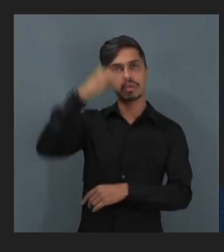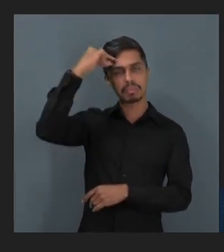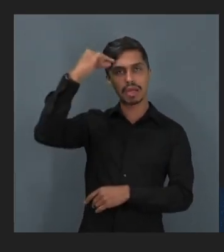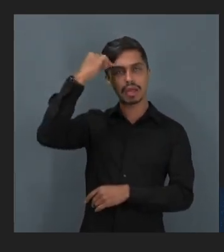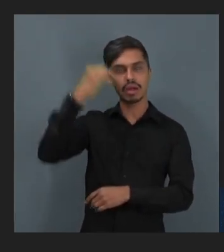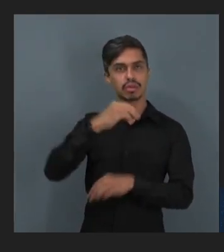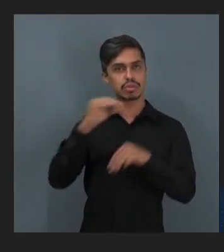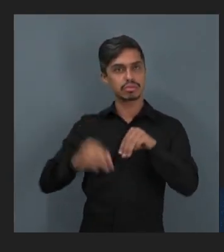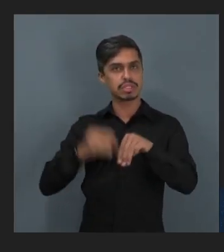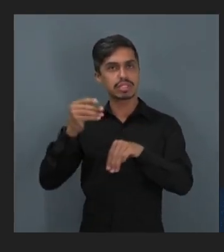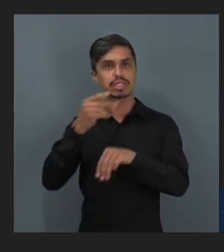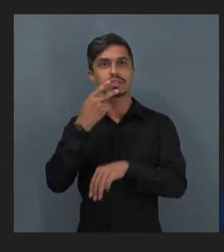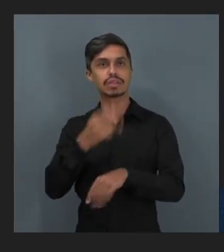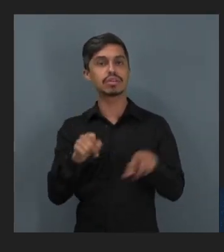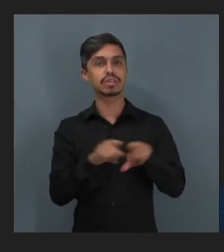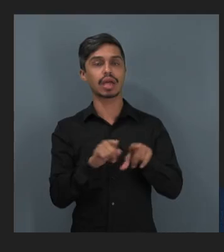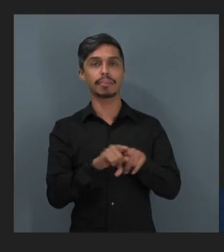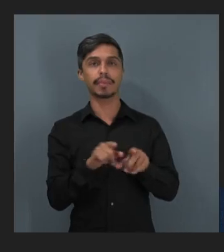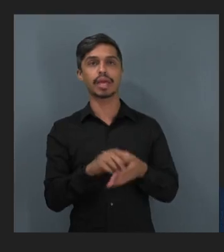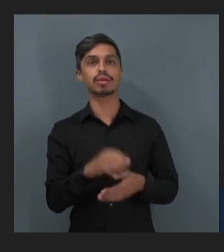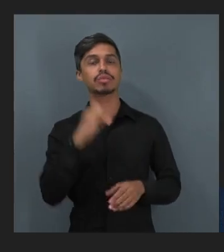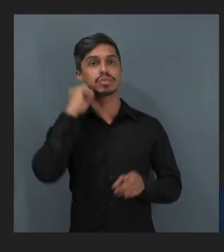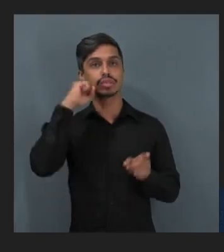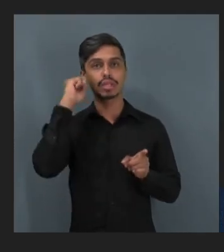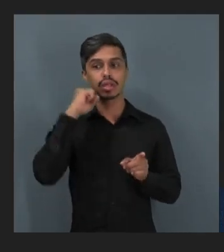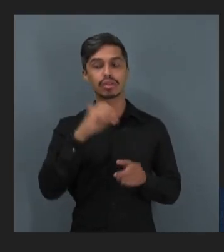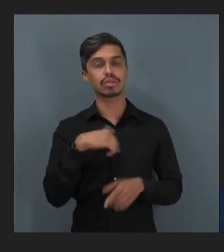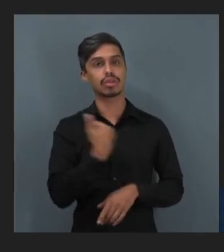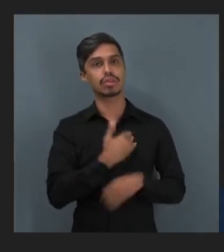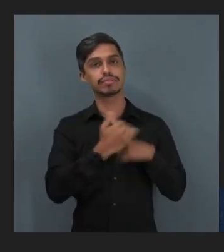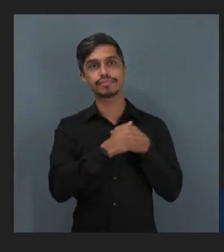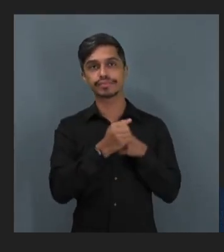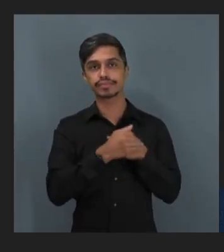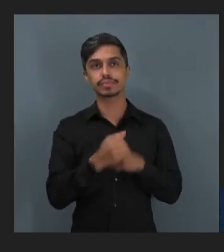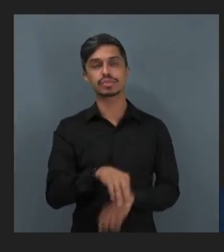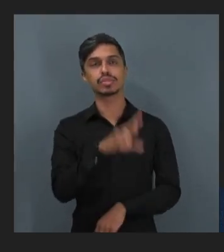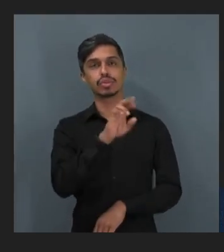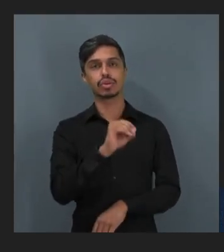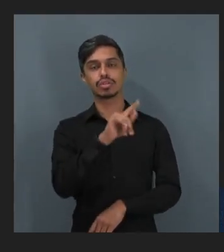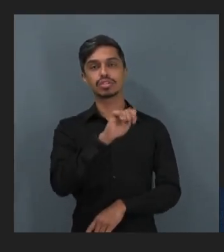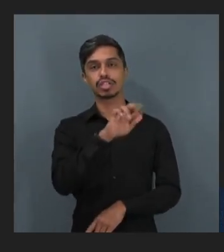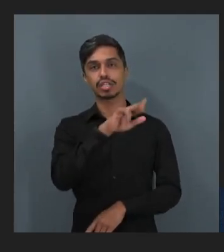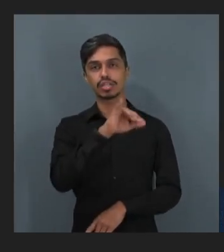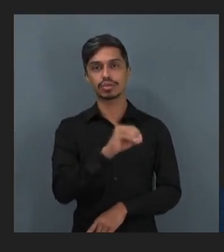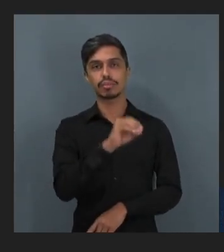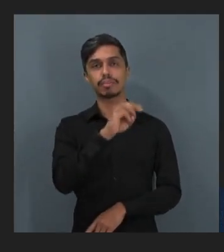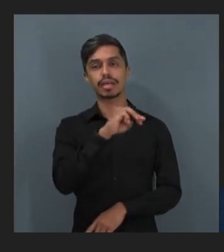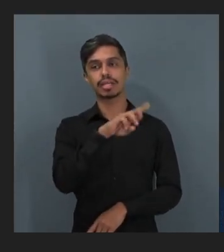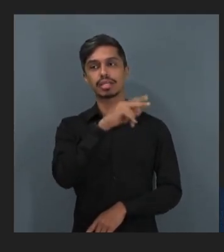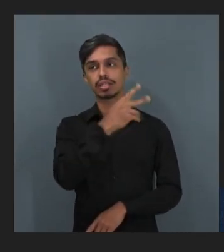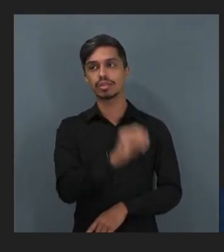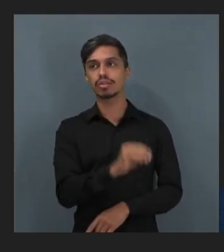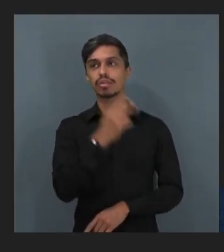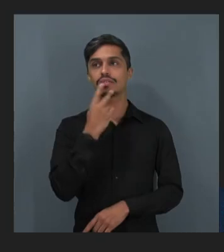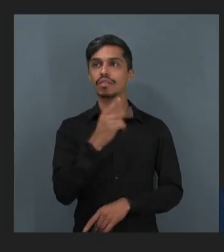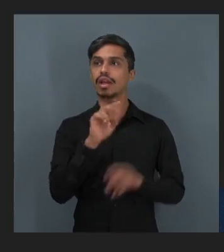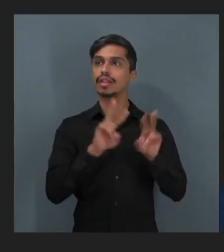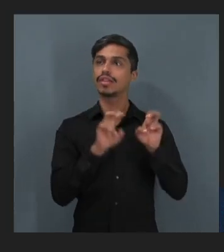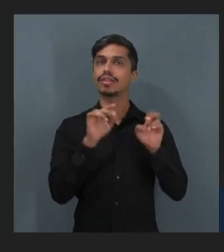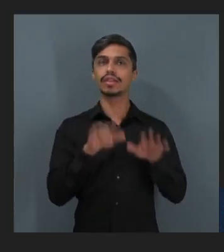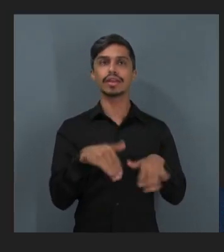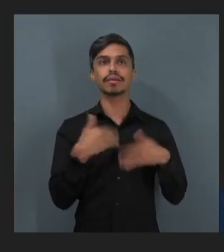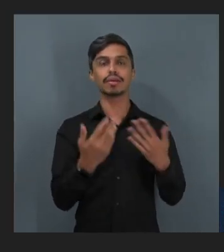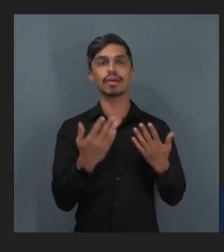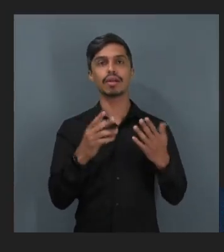o senador, o nosso querido Rogério Marinho, fala da questão aí de um